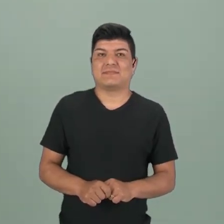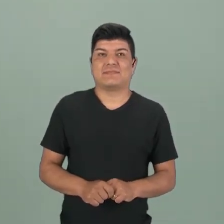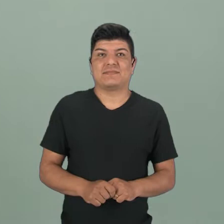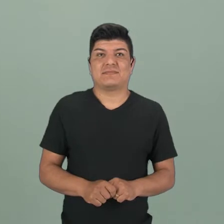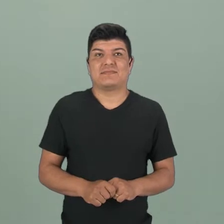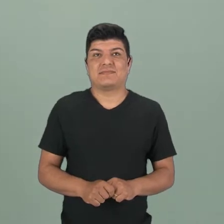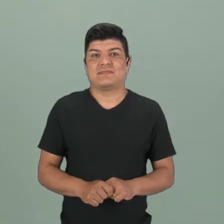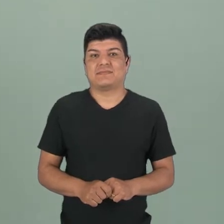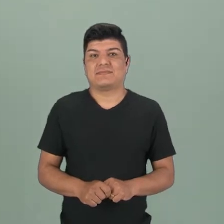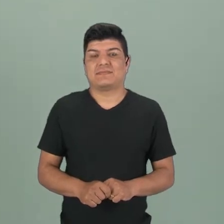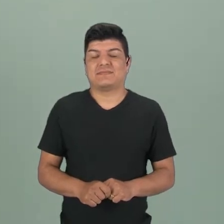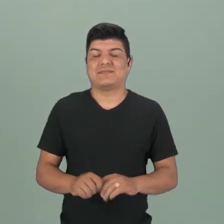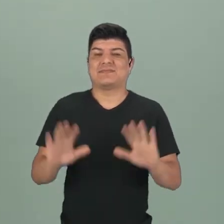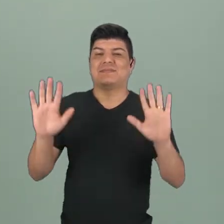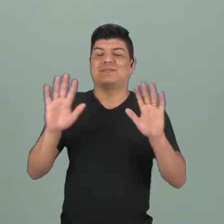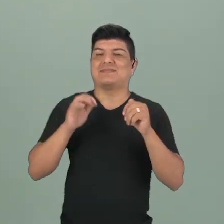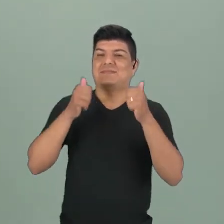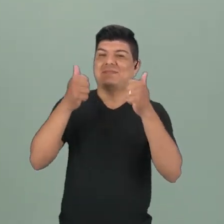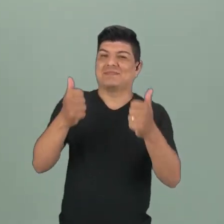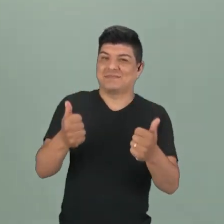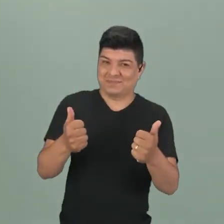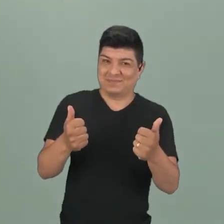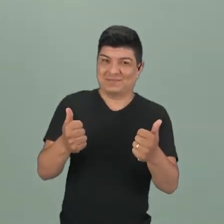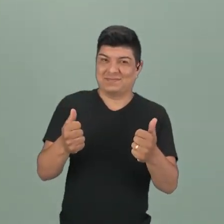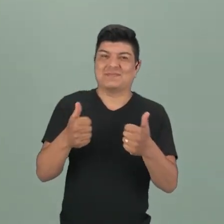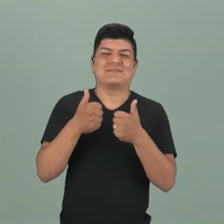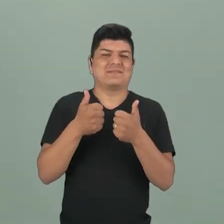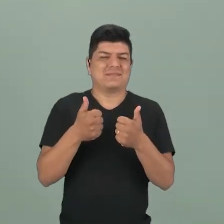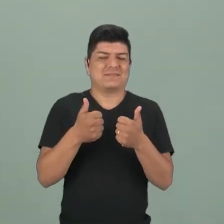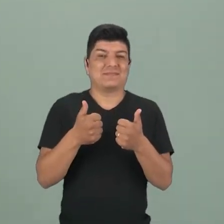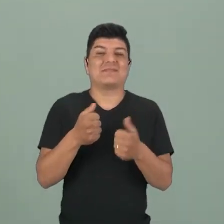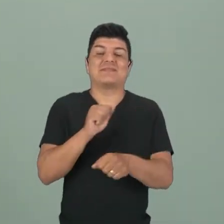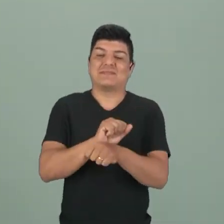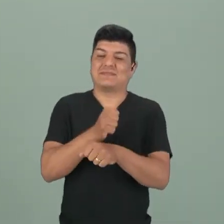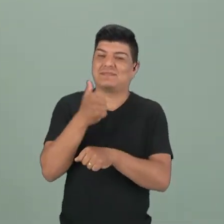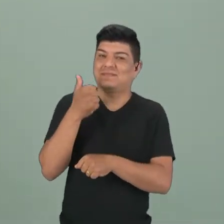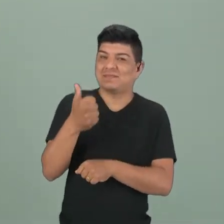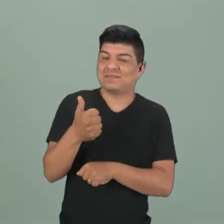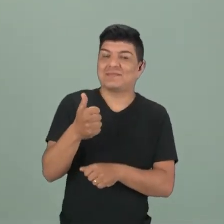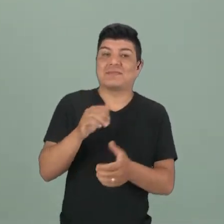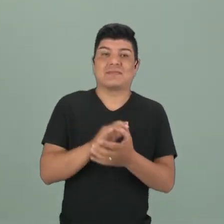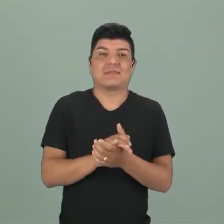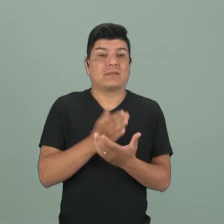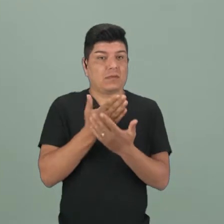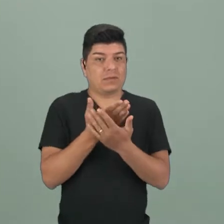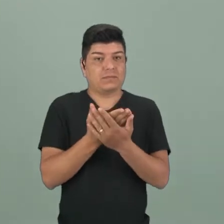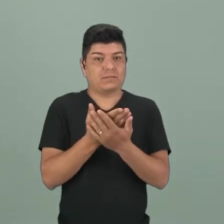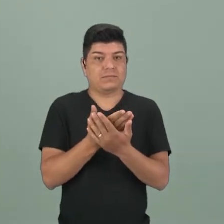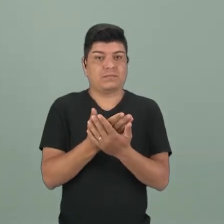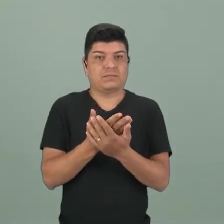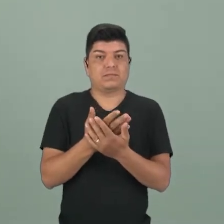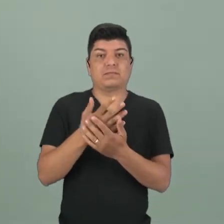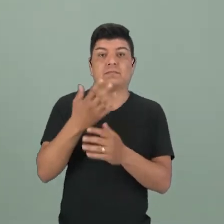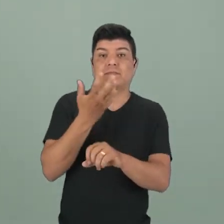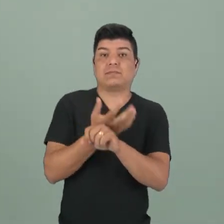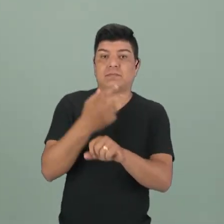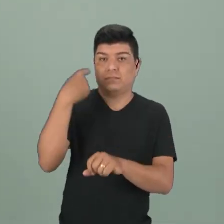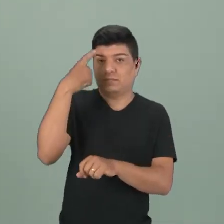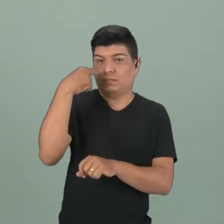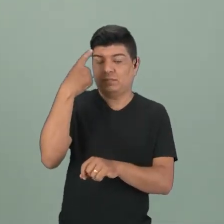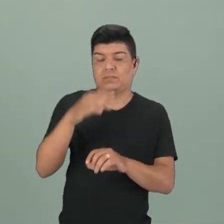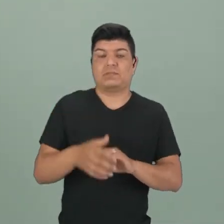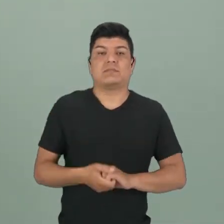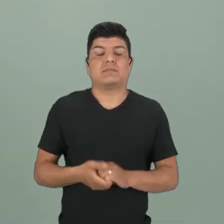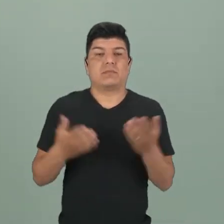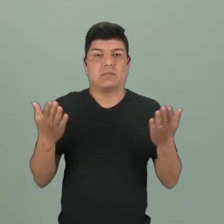espanhol? Olá, galerinha, tudo bem? Joinha com vocês? Espero que sim, né? Vamos estudar mais uma aula aí de espanhol. E hoje nós vamos